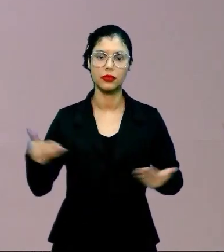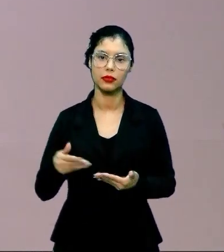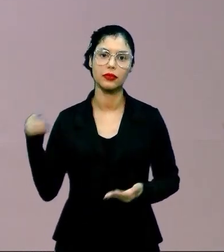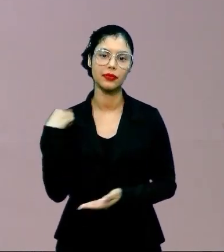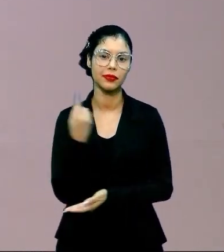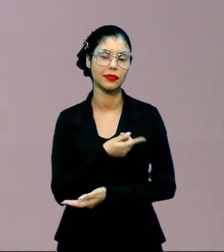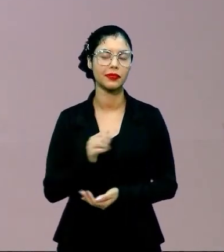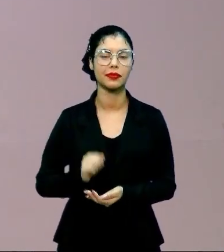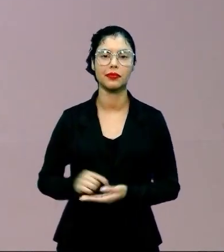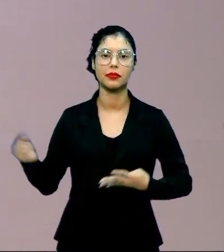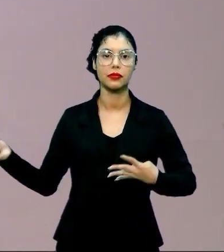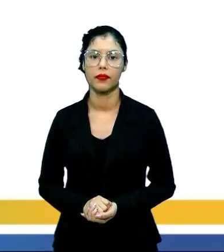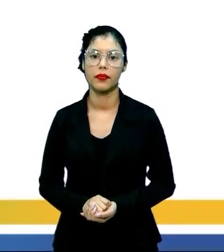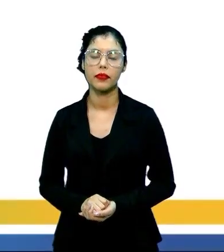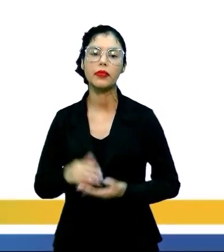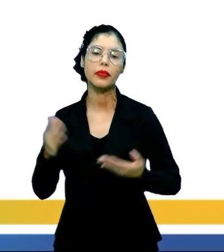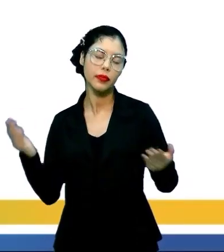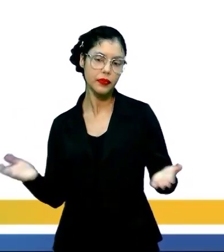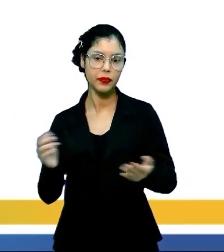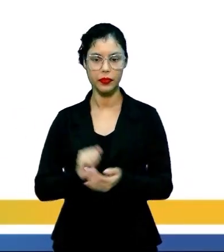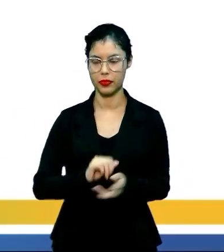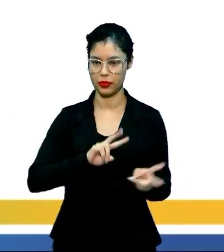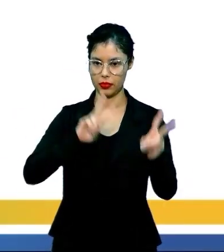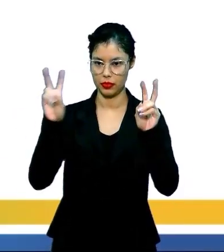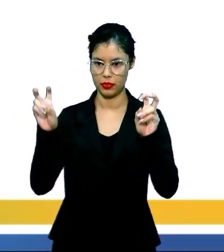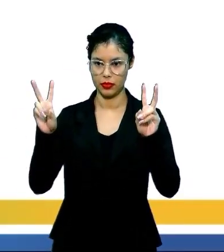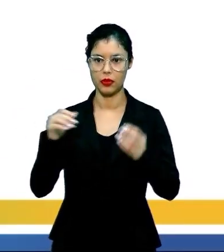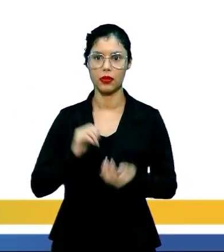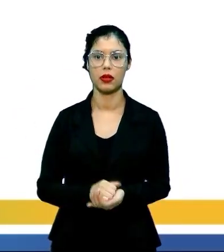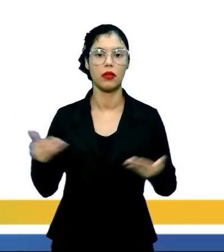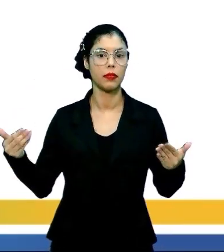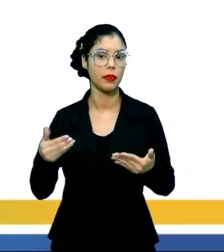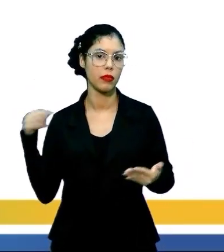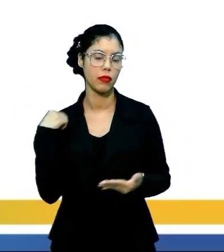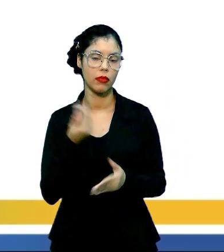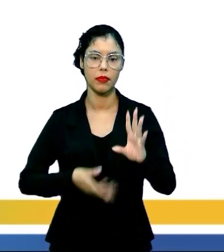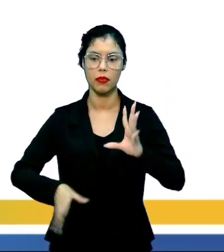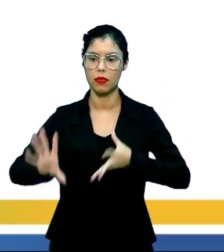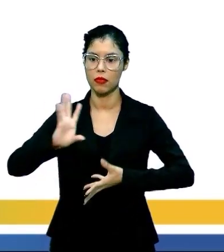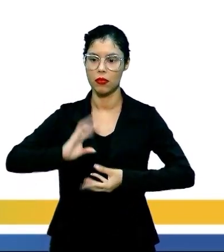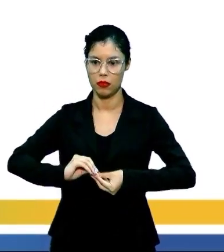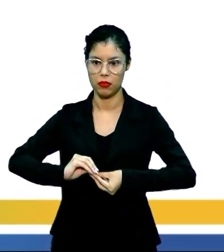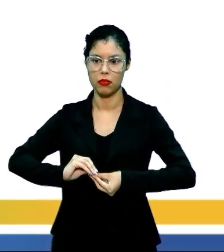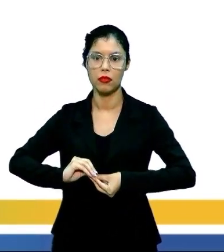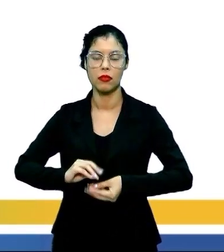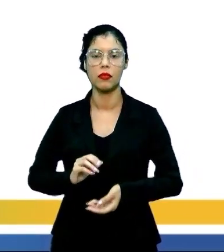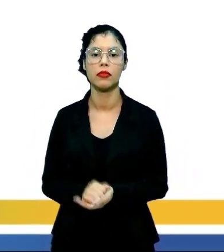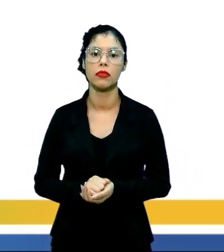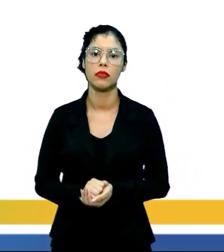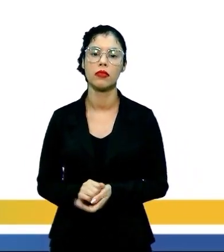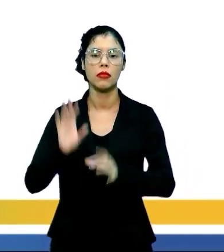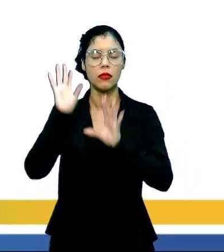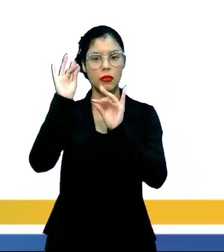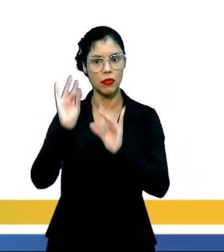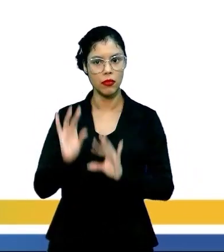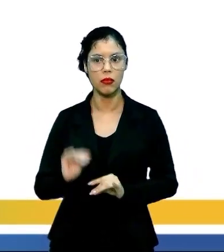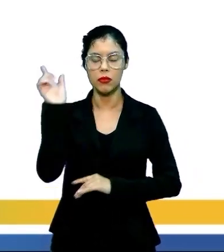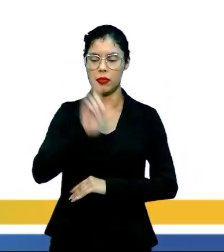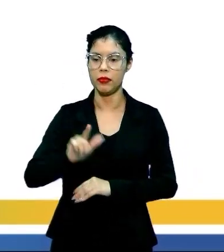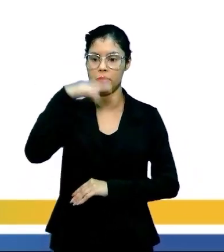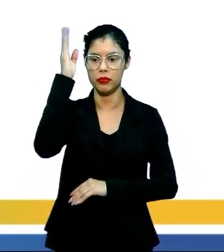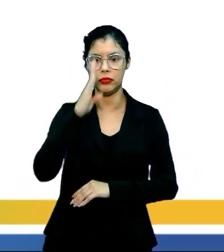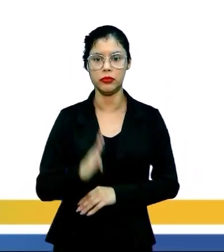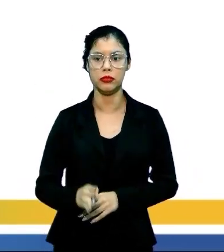agora simbolismo. Vamos lá? Eu trouxe para vocês agora um resumo dos estilos de época na